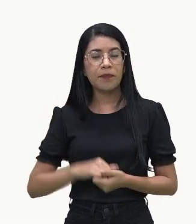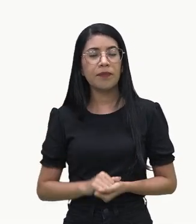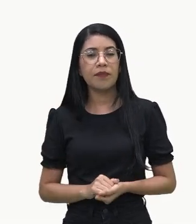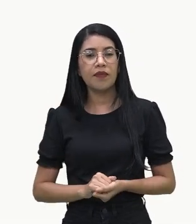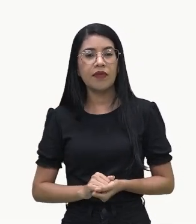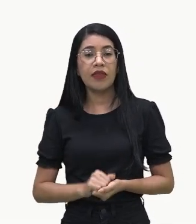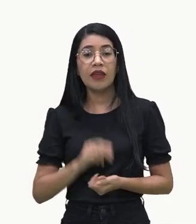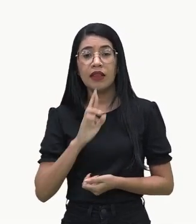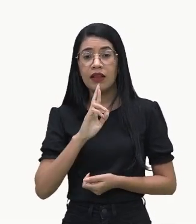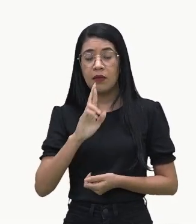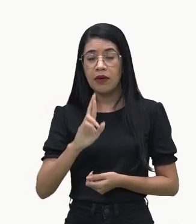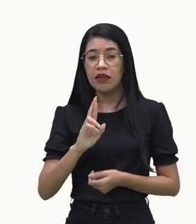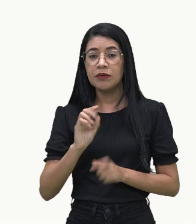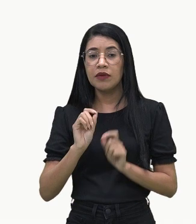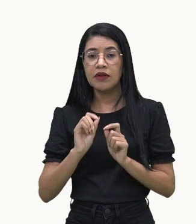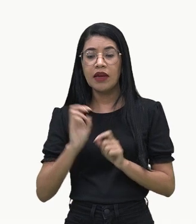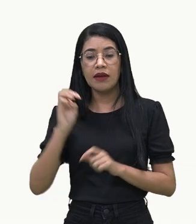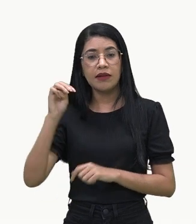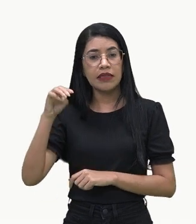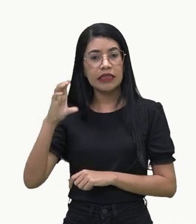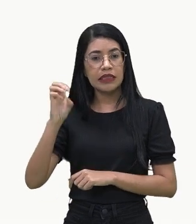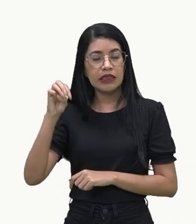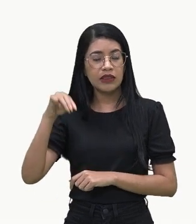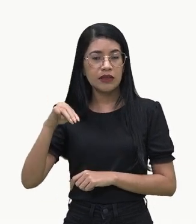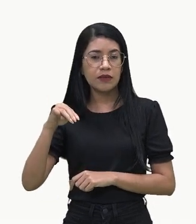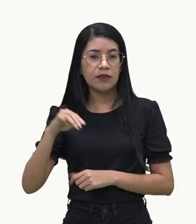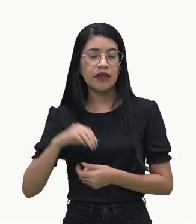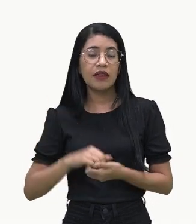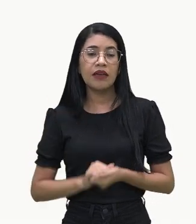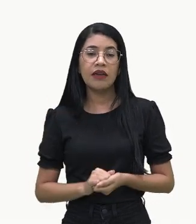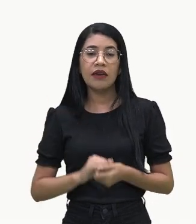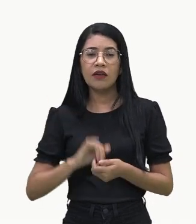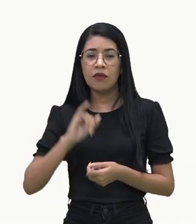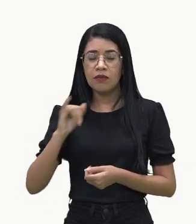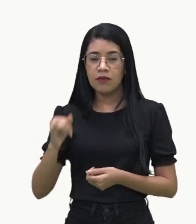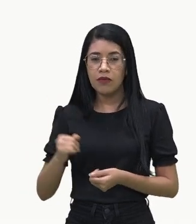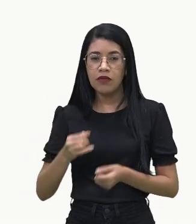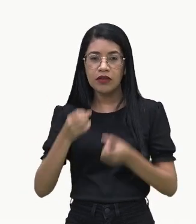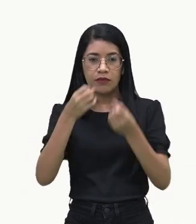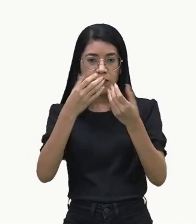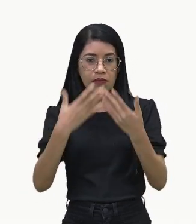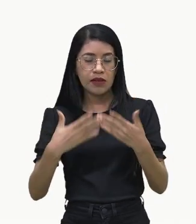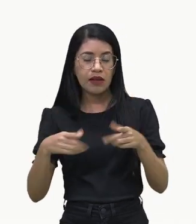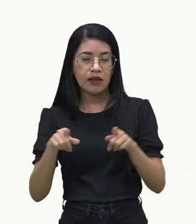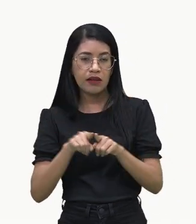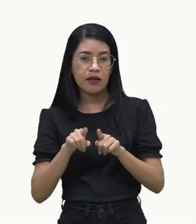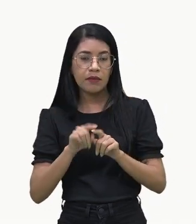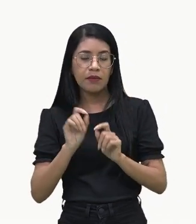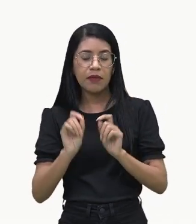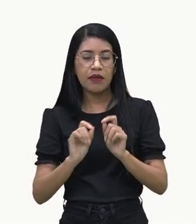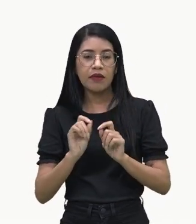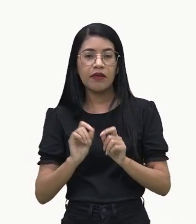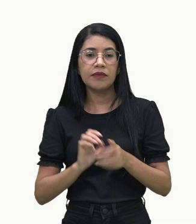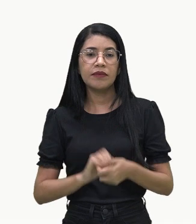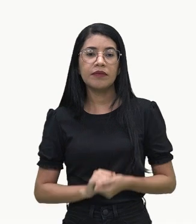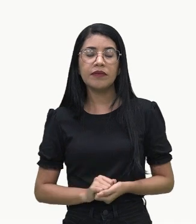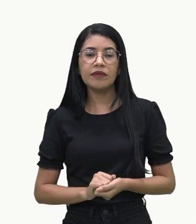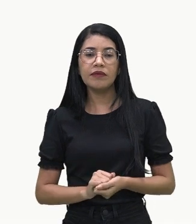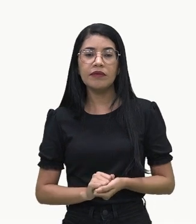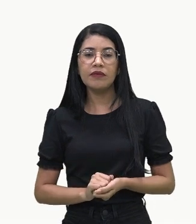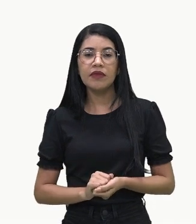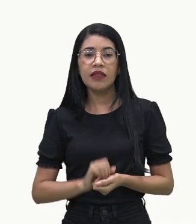E a resposta vai aparecer em centímetro. Então, aproveitando aqui e pegando esse link de